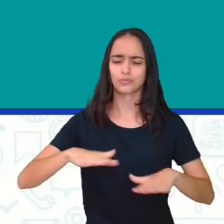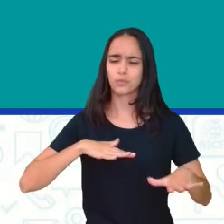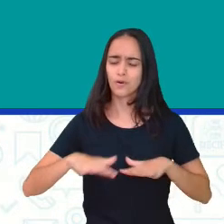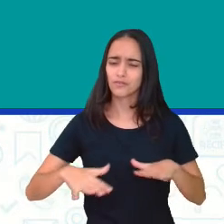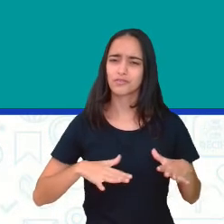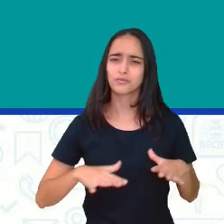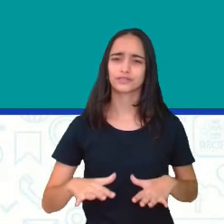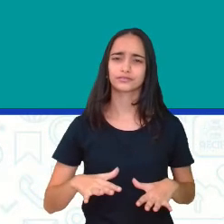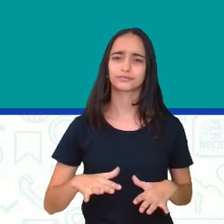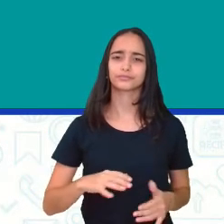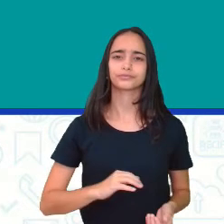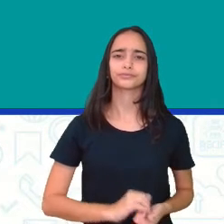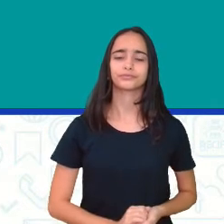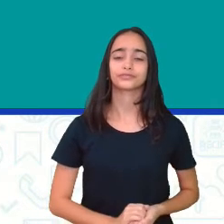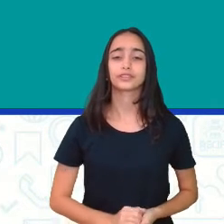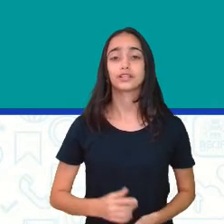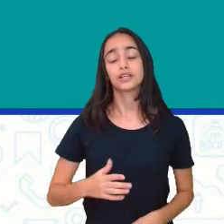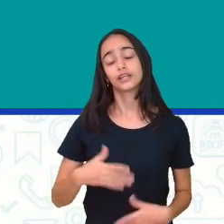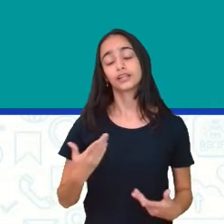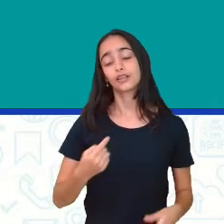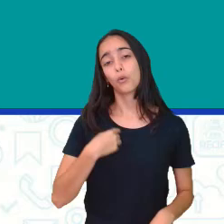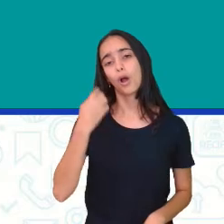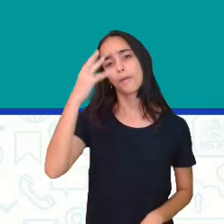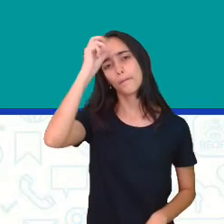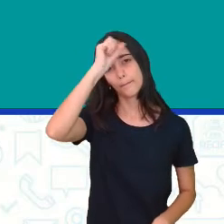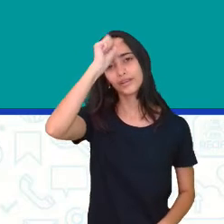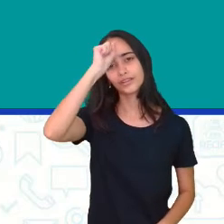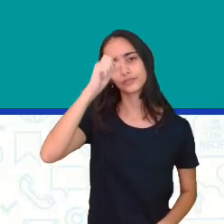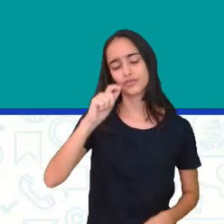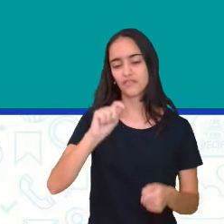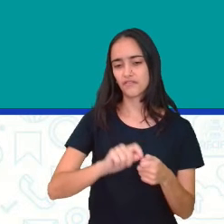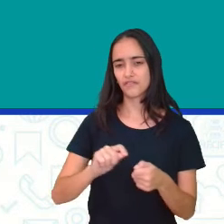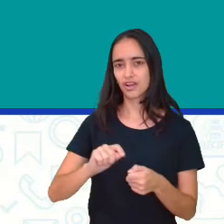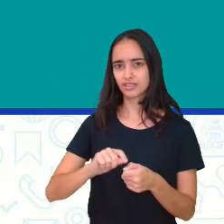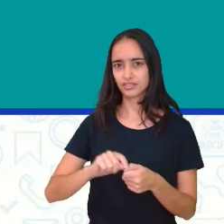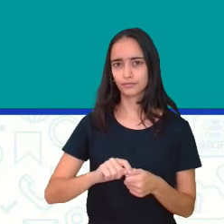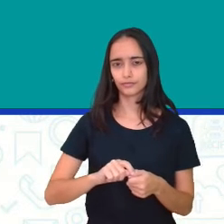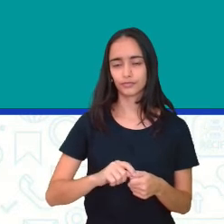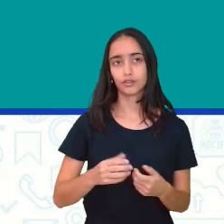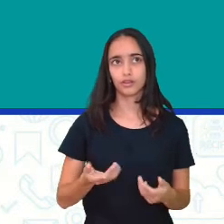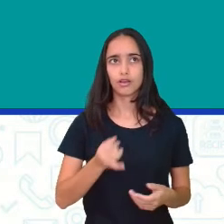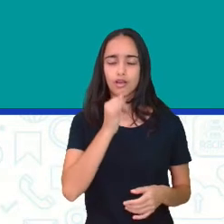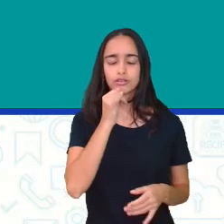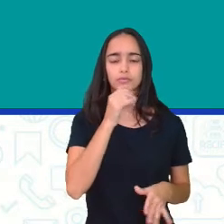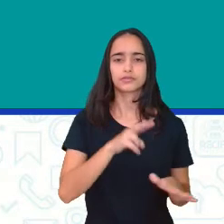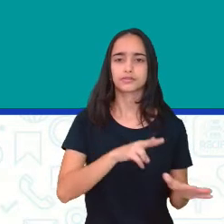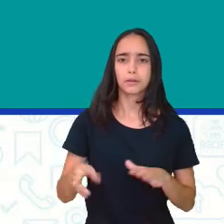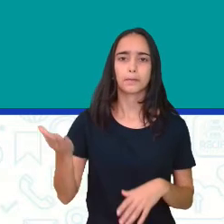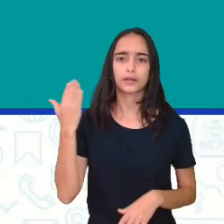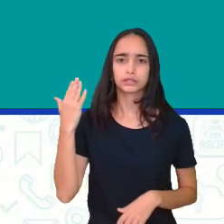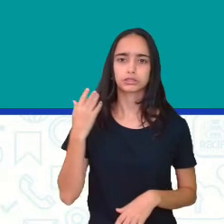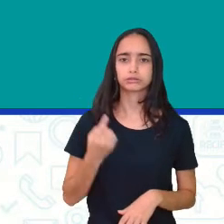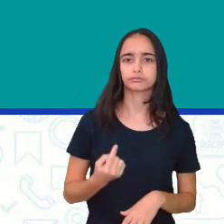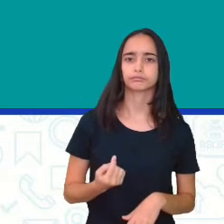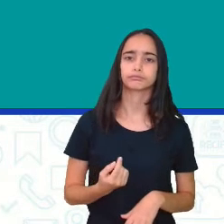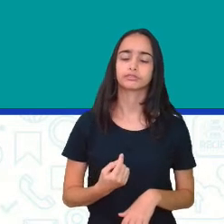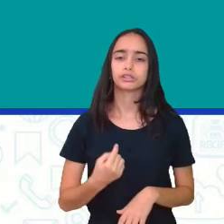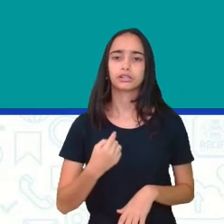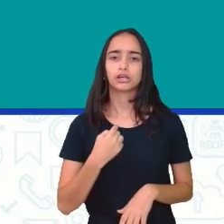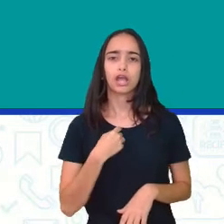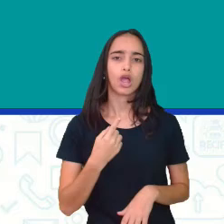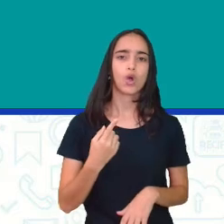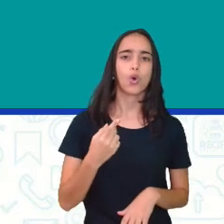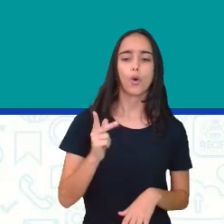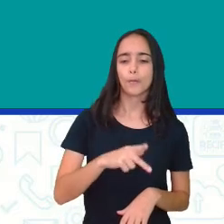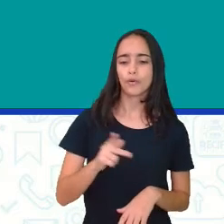movimento. Então, eu aprendo, vou lá fazer, né? Pronto, semana passada, eu e a professora Jimmy trouxe aqui para